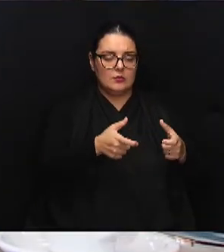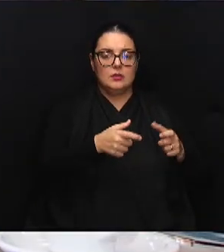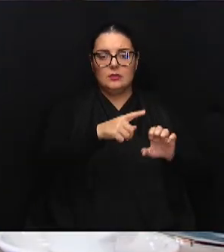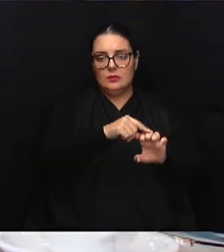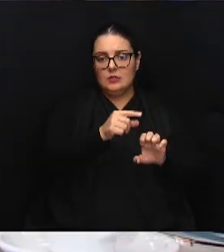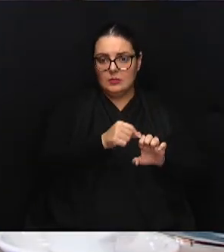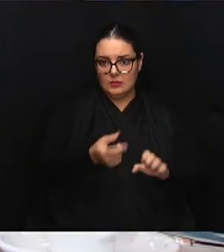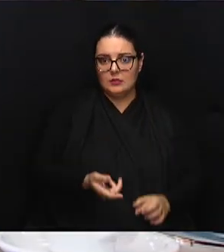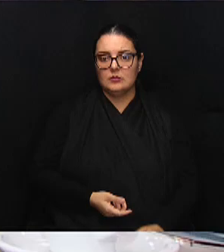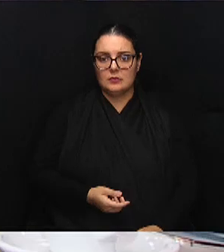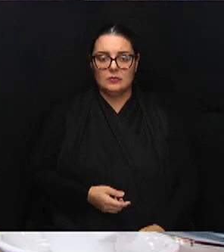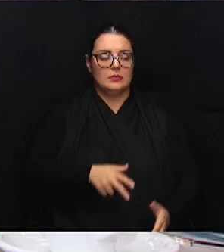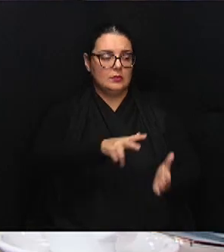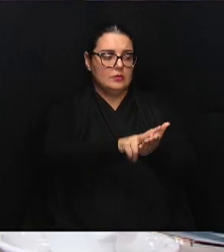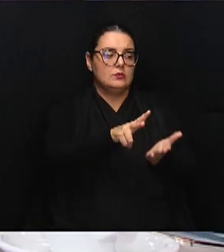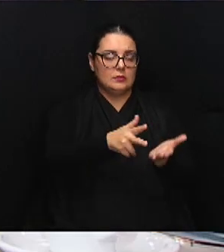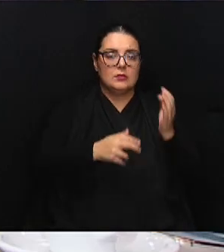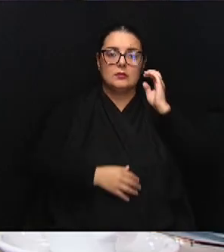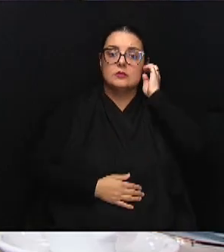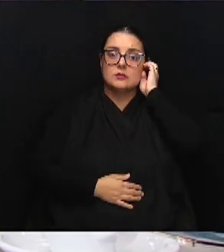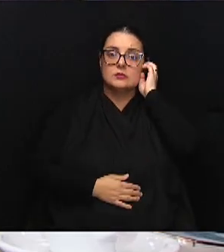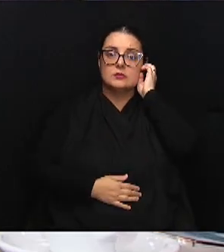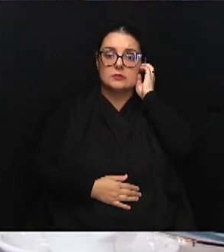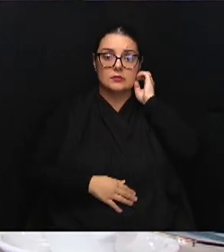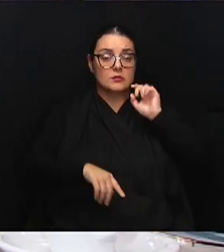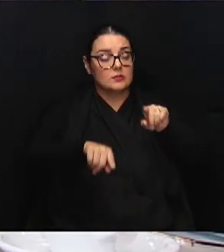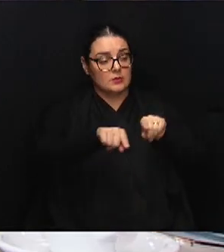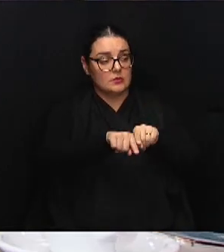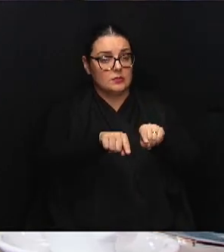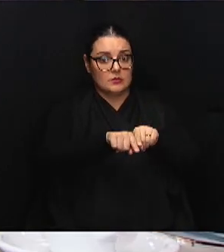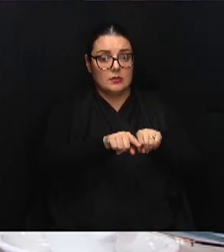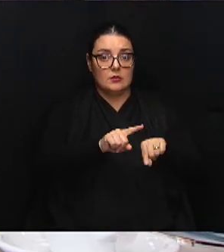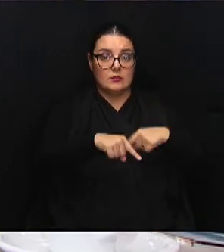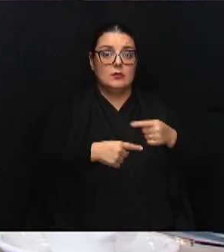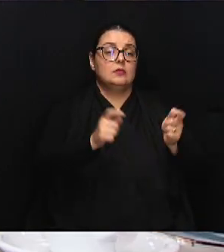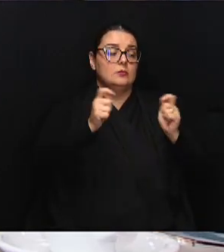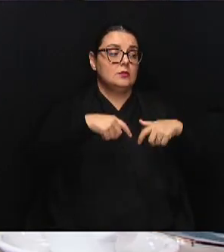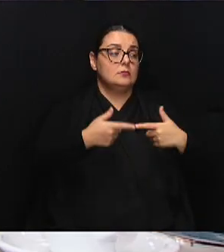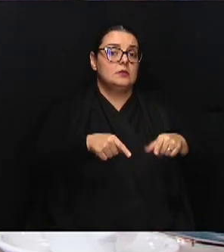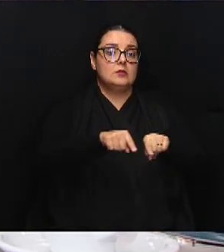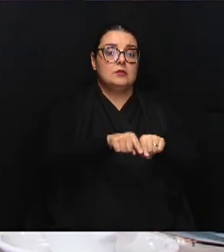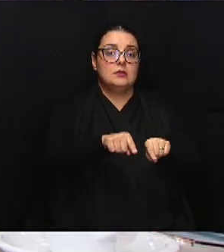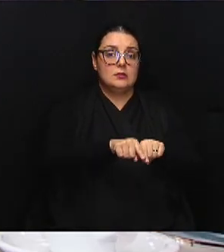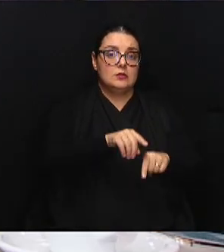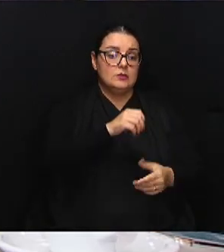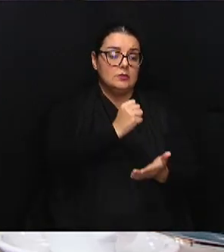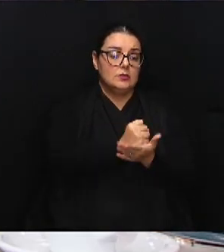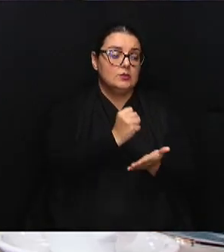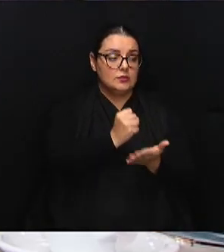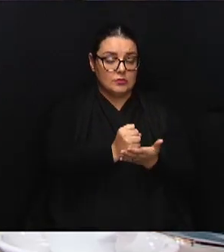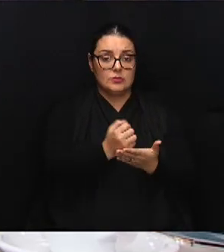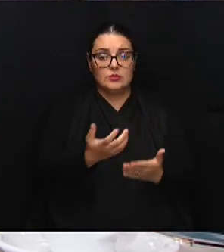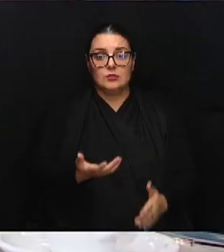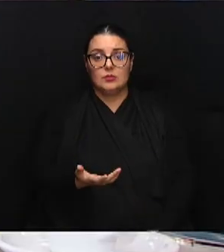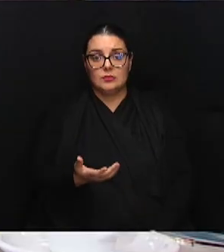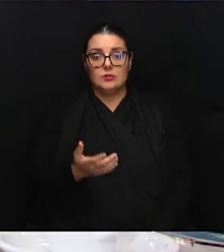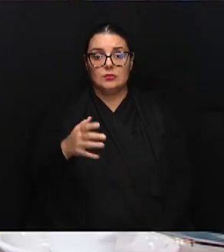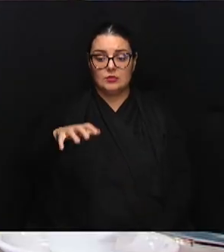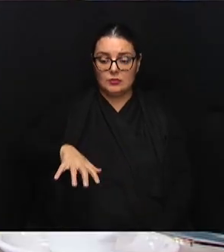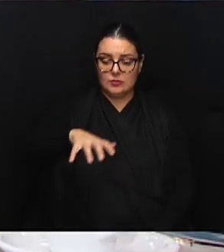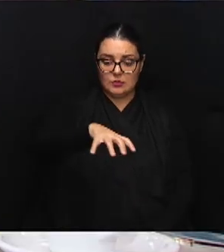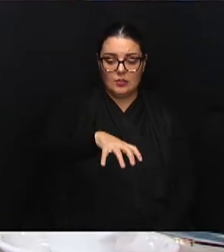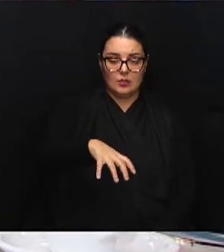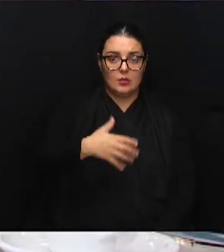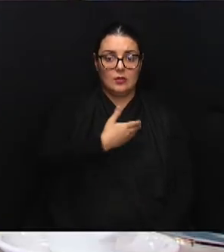microempreendedor regularizado. E também ele abriu uma outra possibilidade de contratação de órgãos